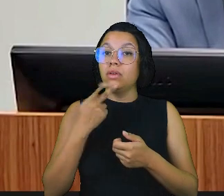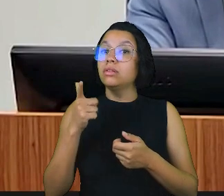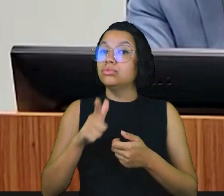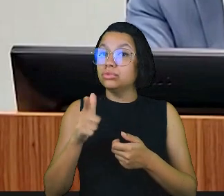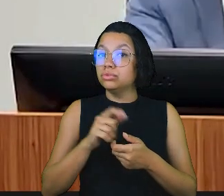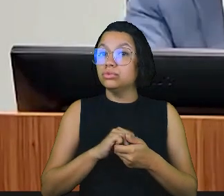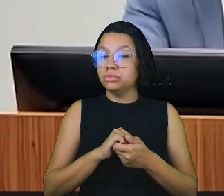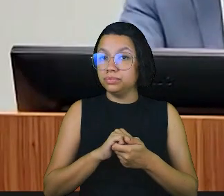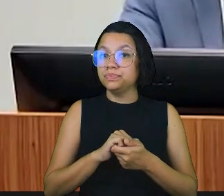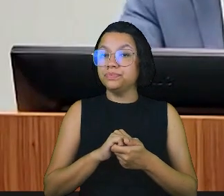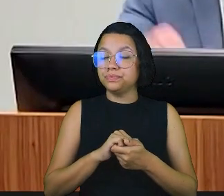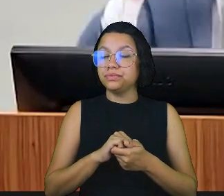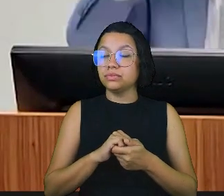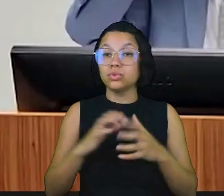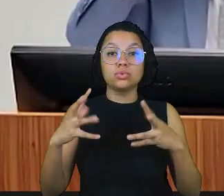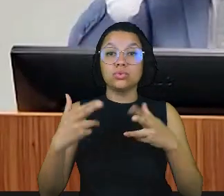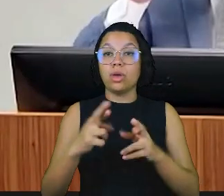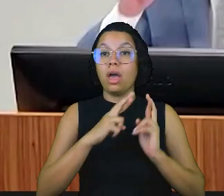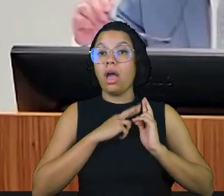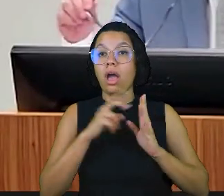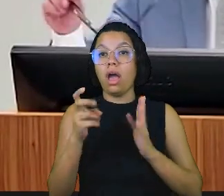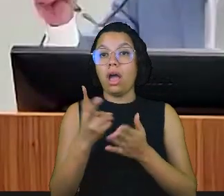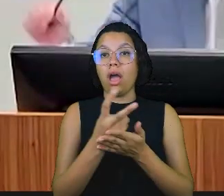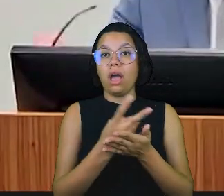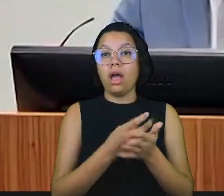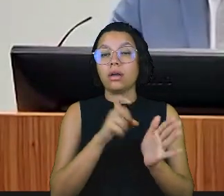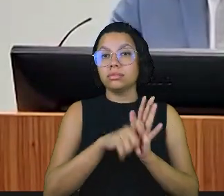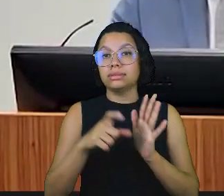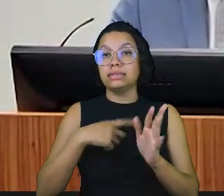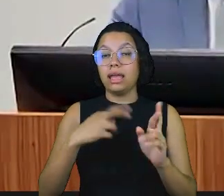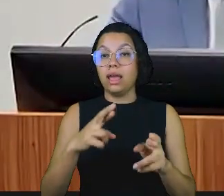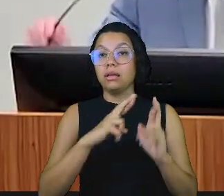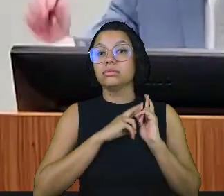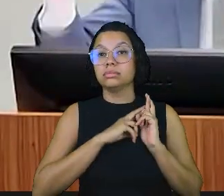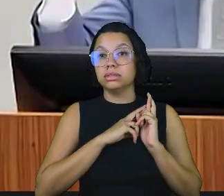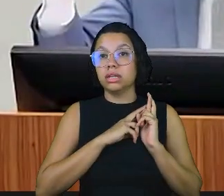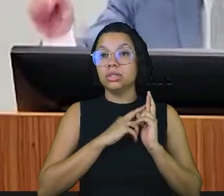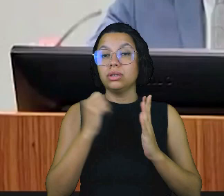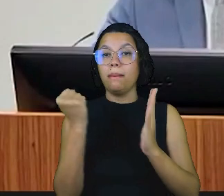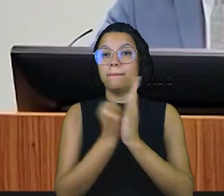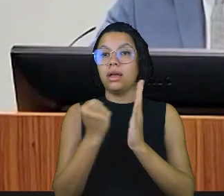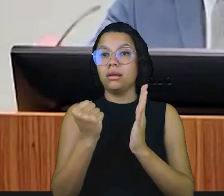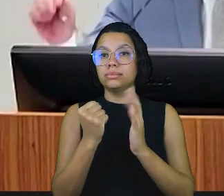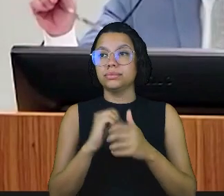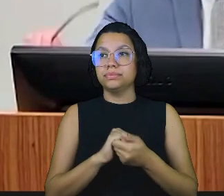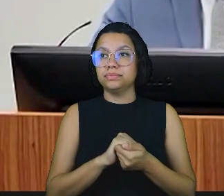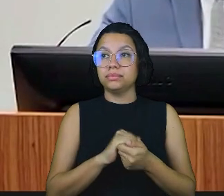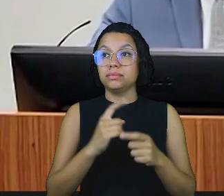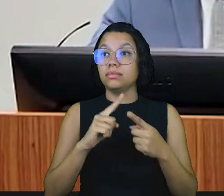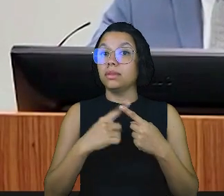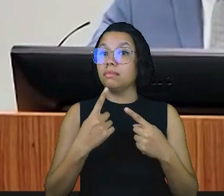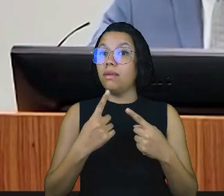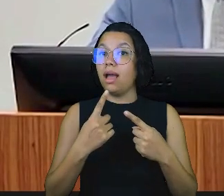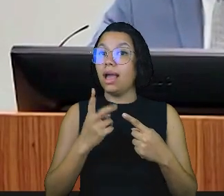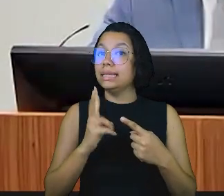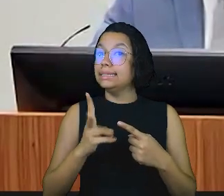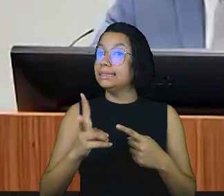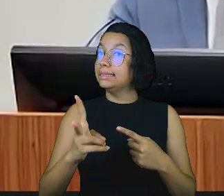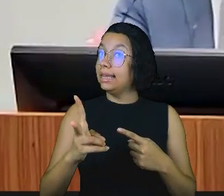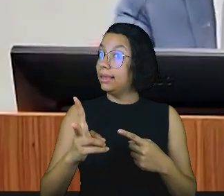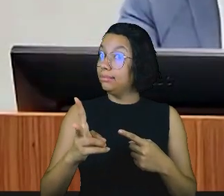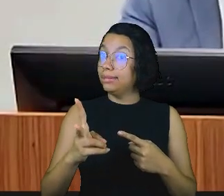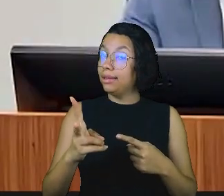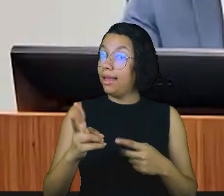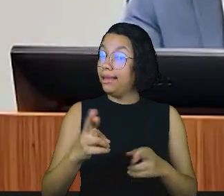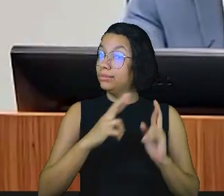responsável tributário tem responsabilidade patrimonial, mas nem sempre a responsabilidade